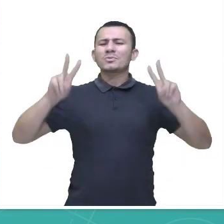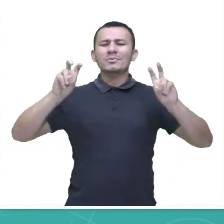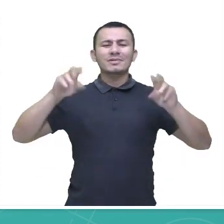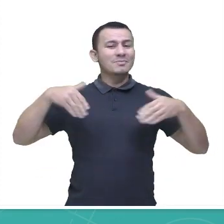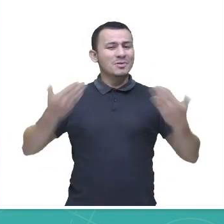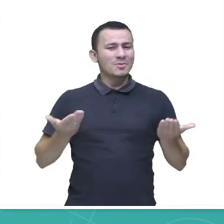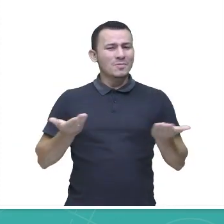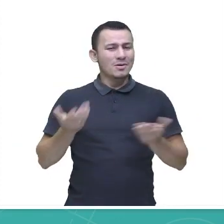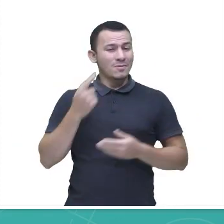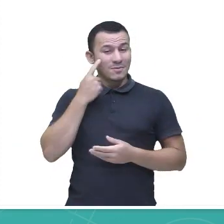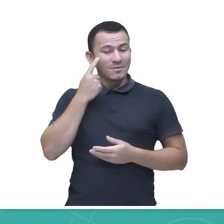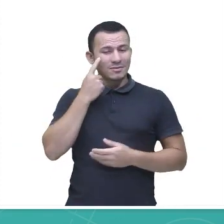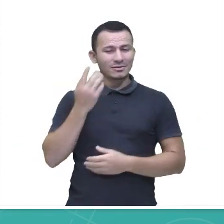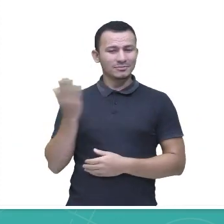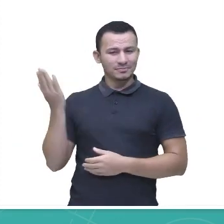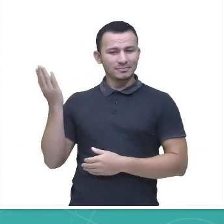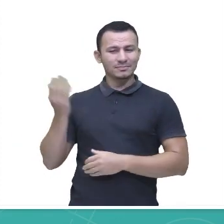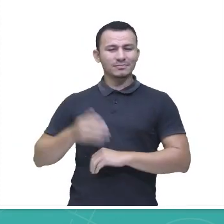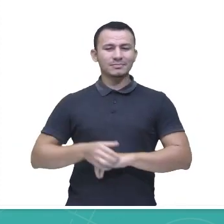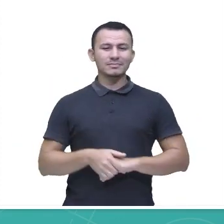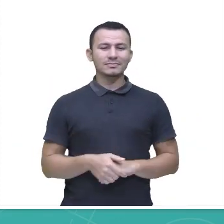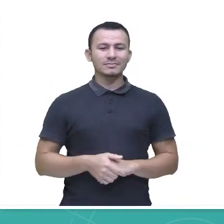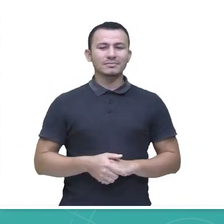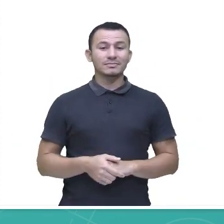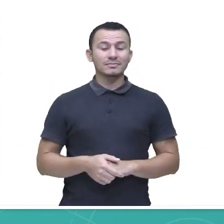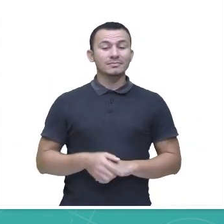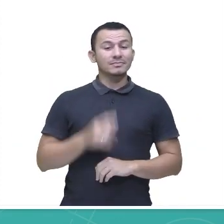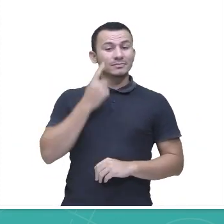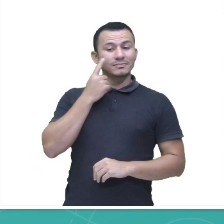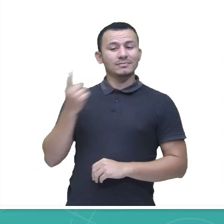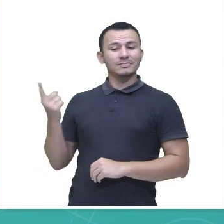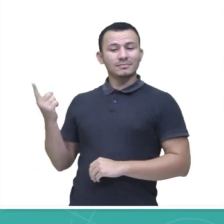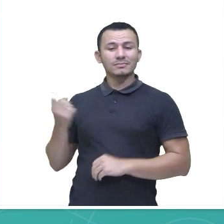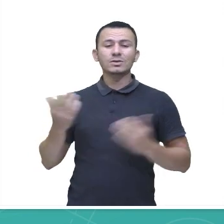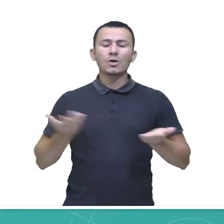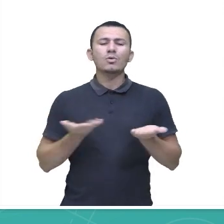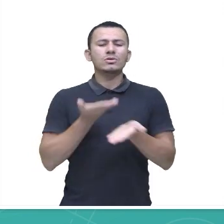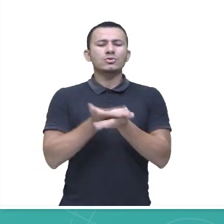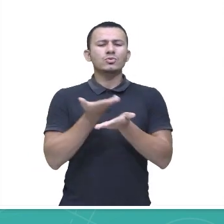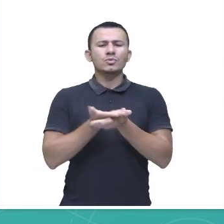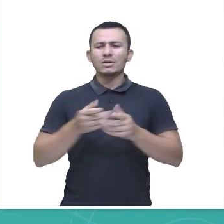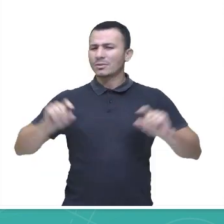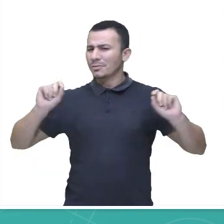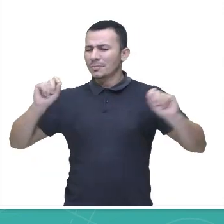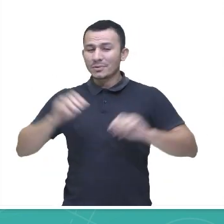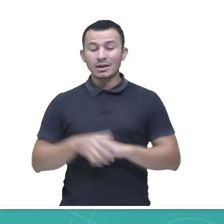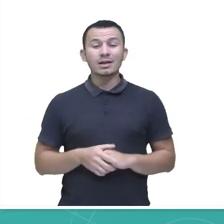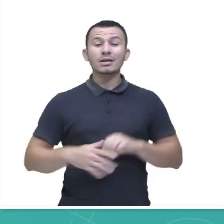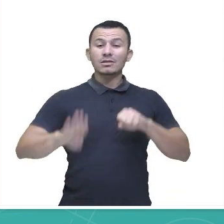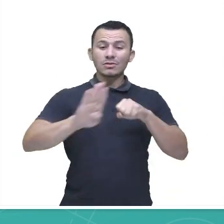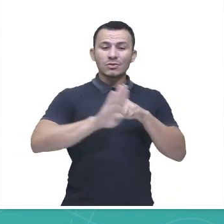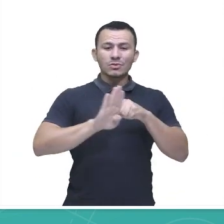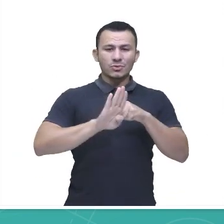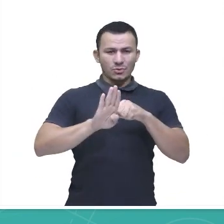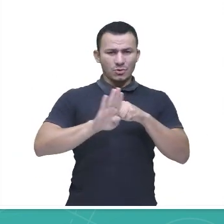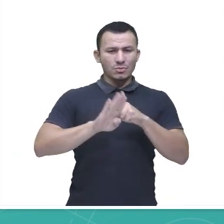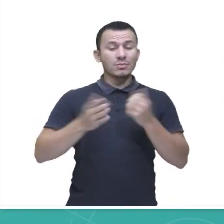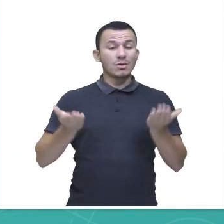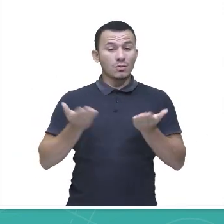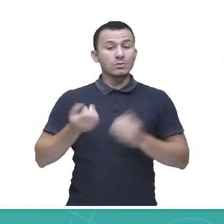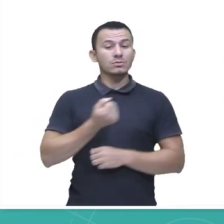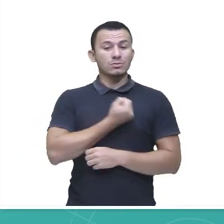da nossa aula de hoje. Vamos lá? Olha aí, gente, nós vamos estudar hoje o substantivo, nossa aula de